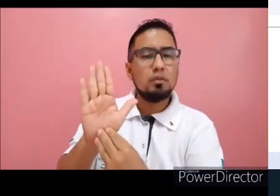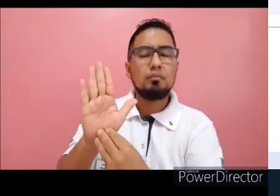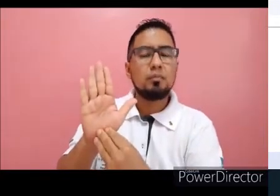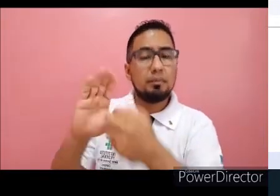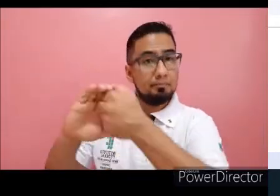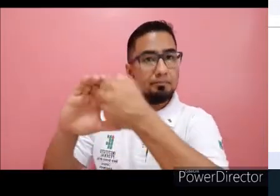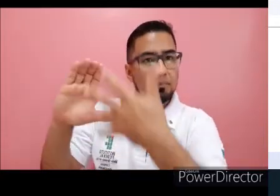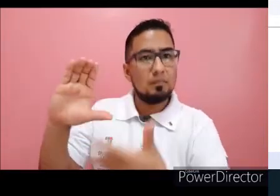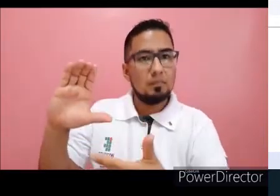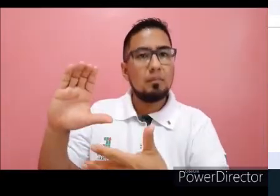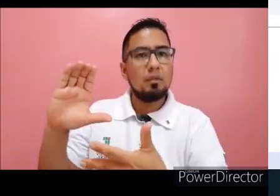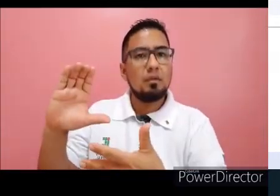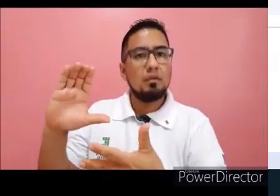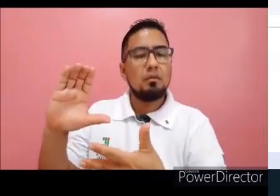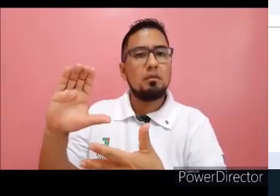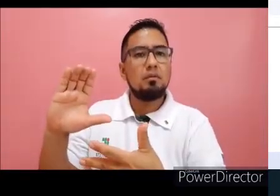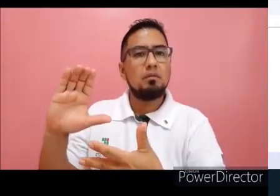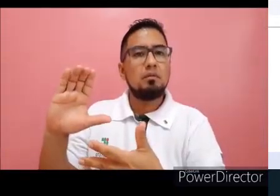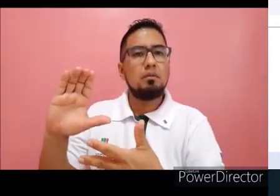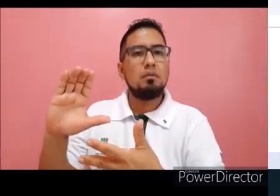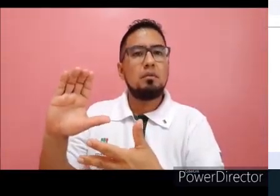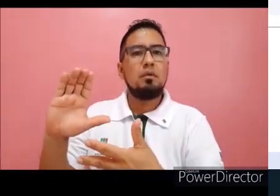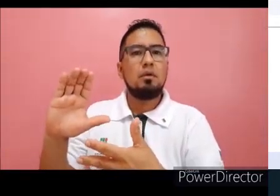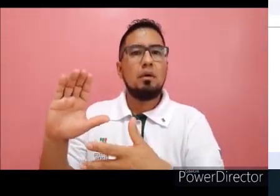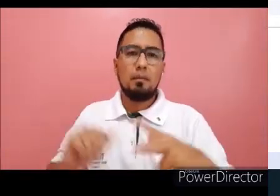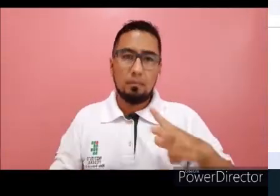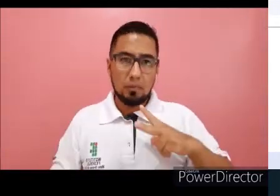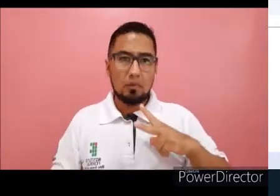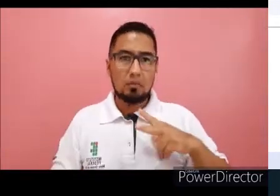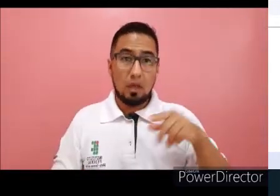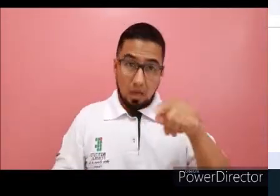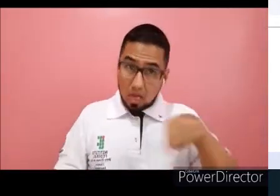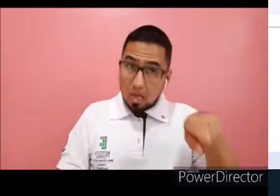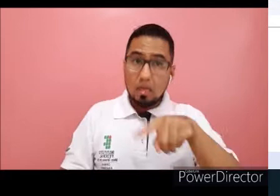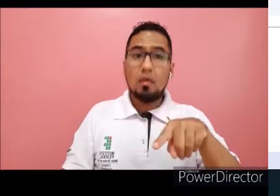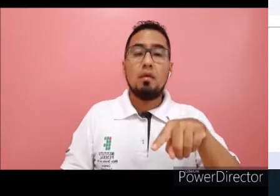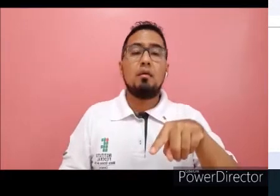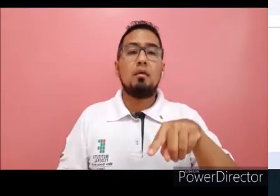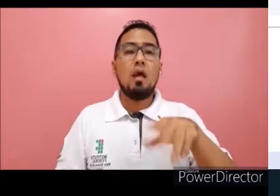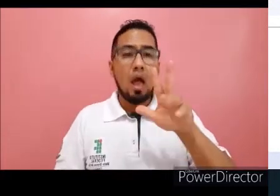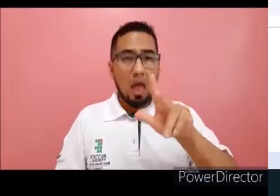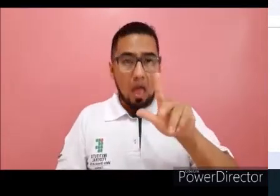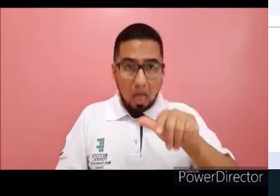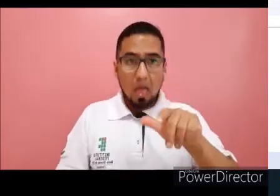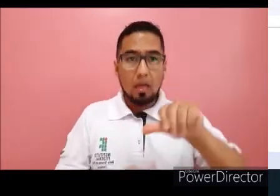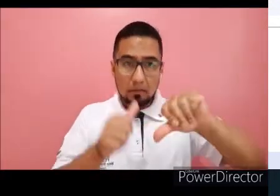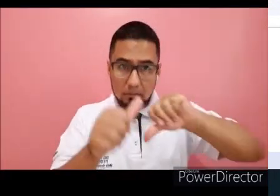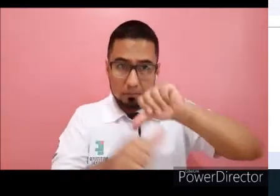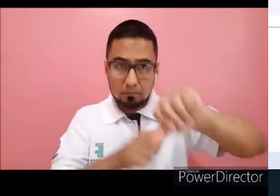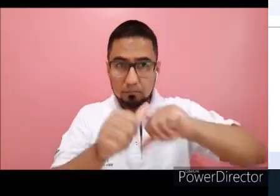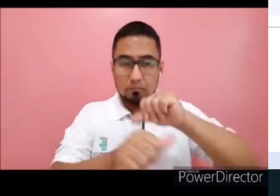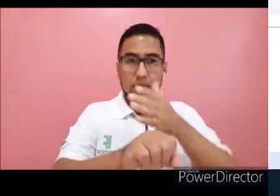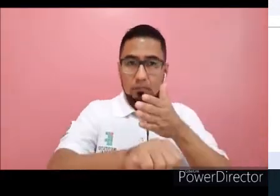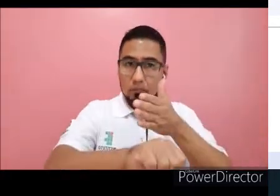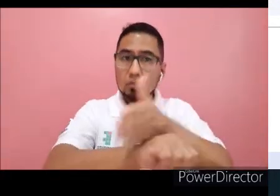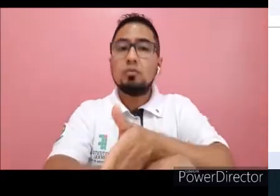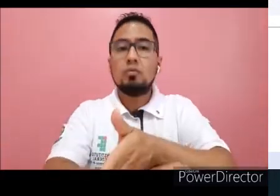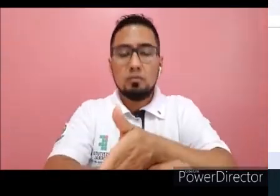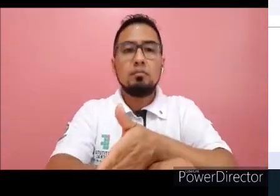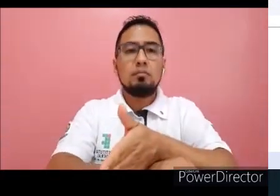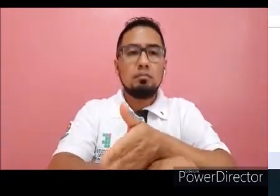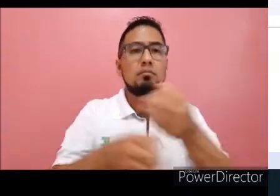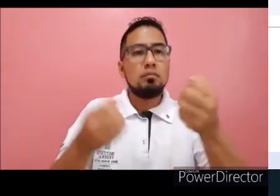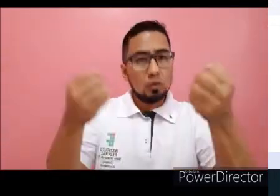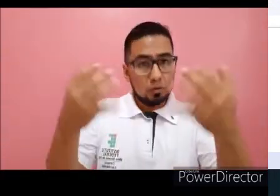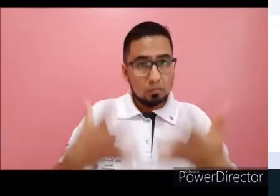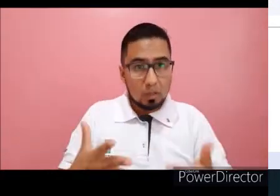privados, atributos, não é? Isso são os modificadores de acesso. A gente vai falar sobre cada